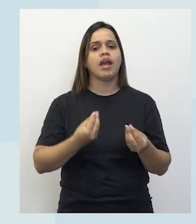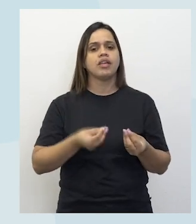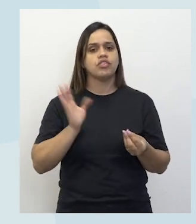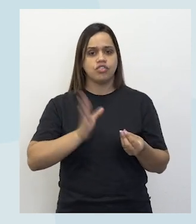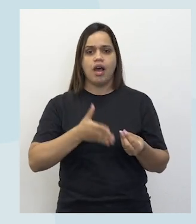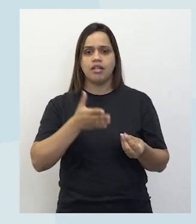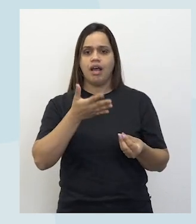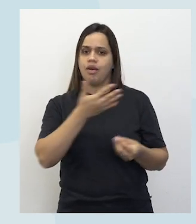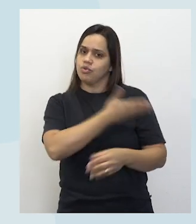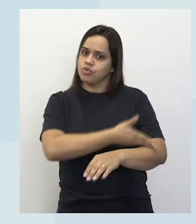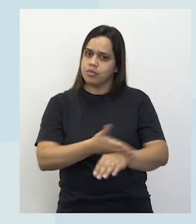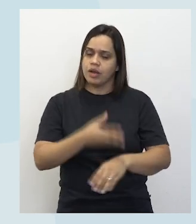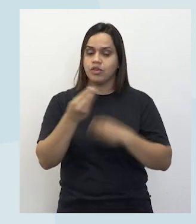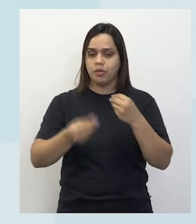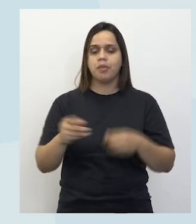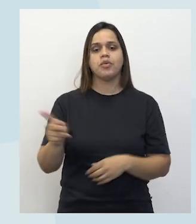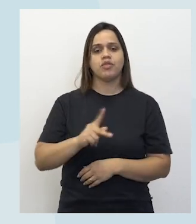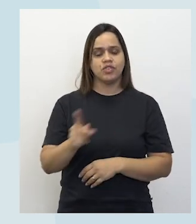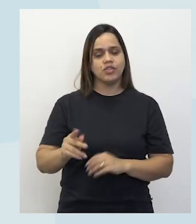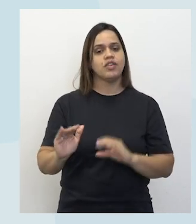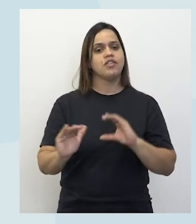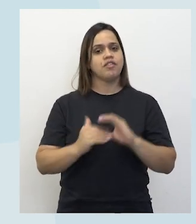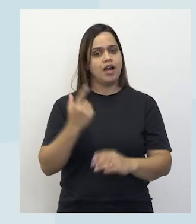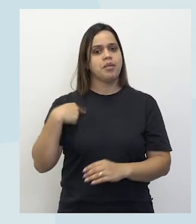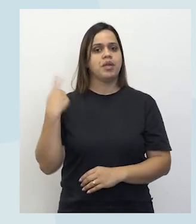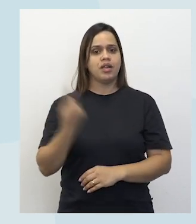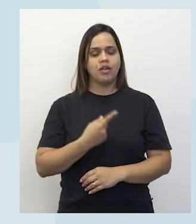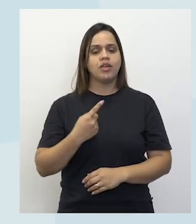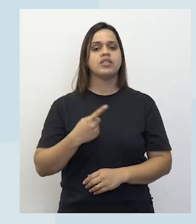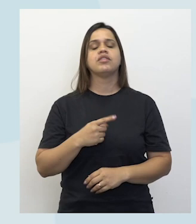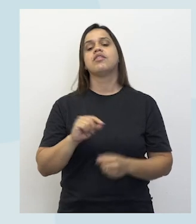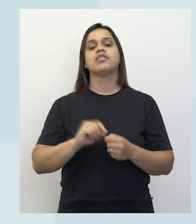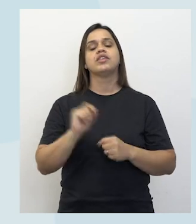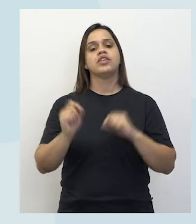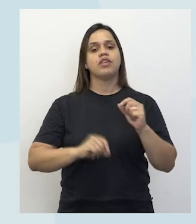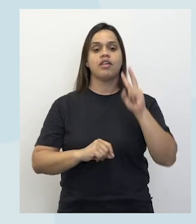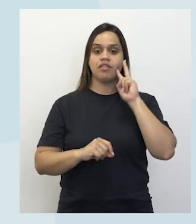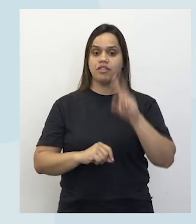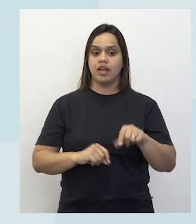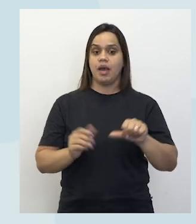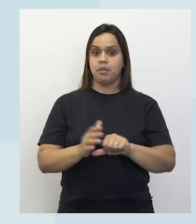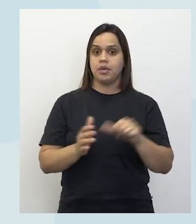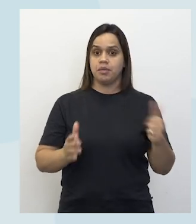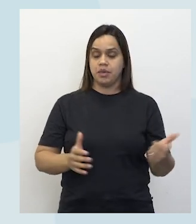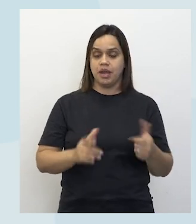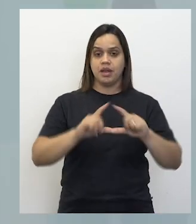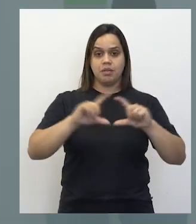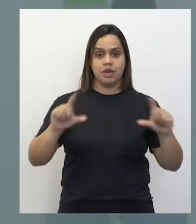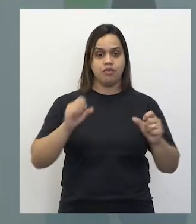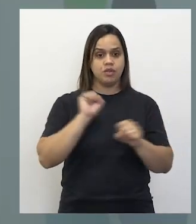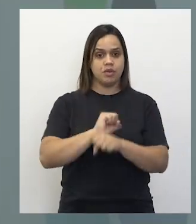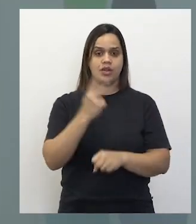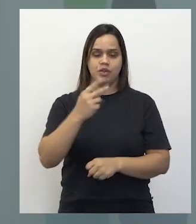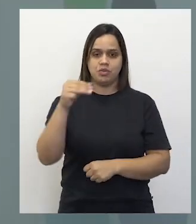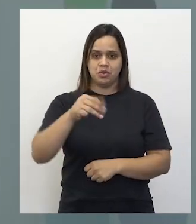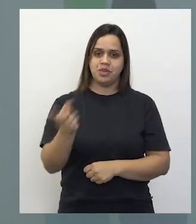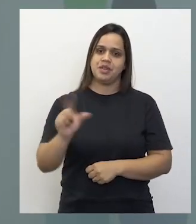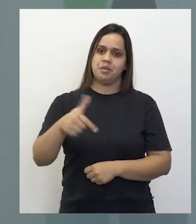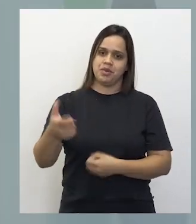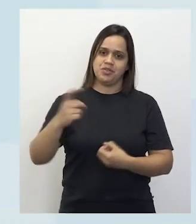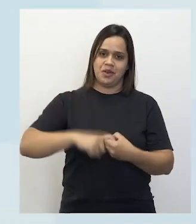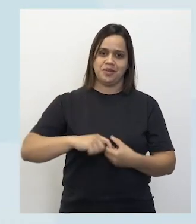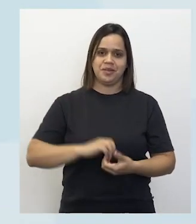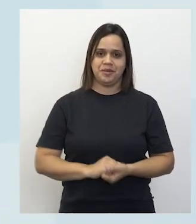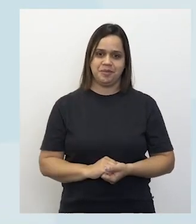os poemas. Os professores comentam, traz pra gente, a gente vai daí, como é a primeira questão, eu vou dar 2 minutinhos e a gente já